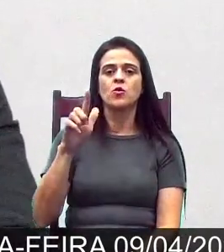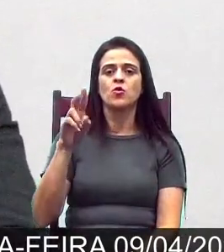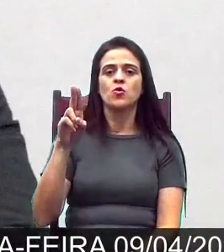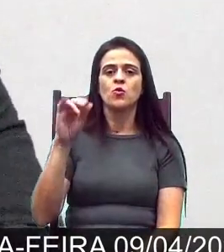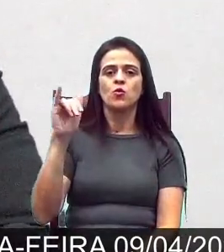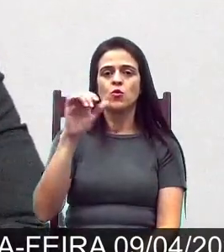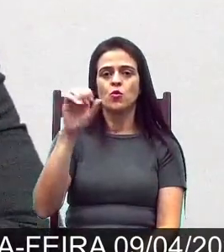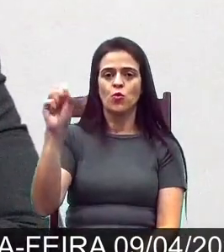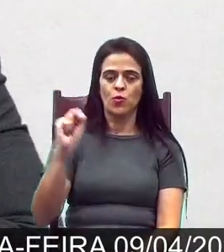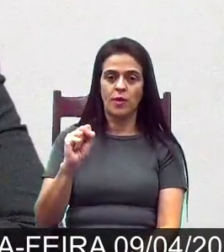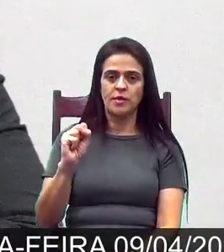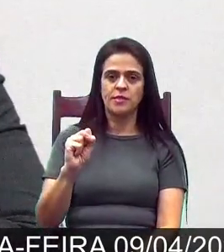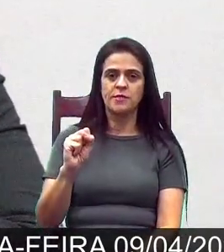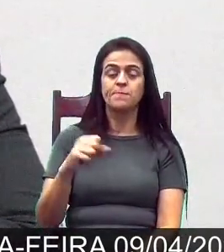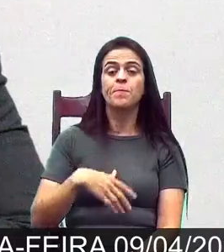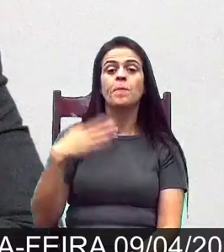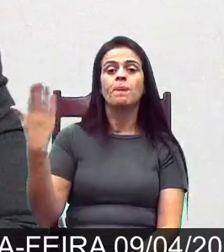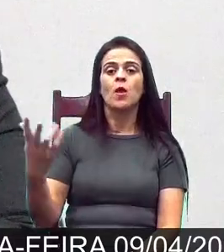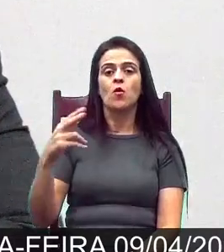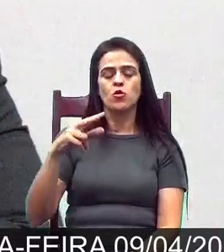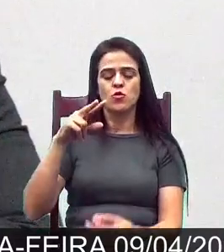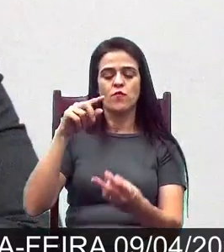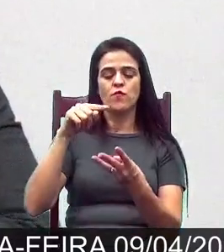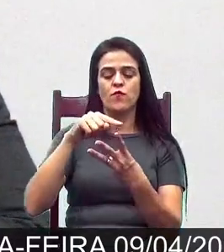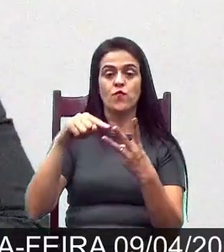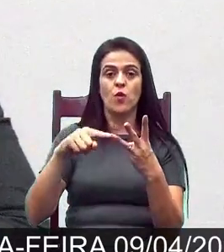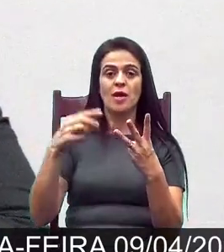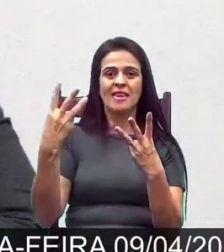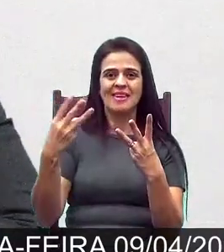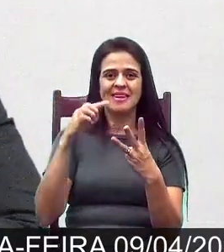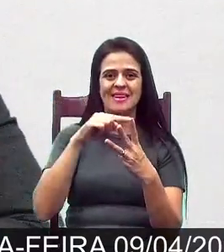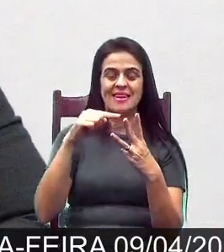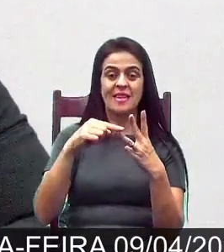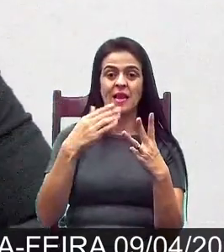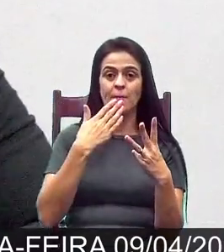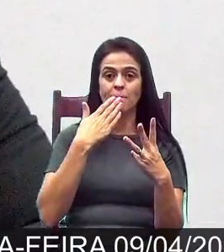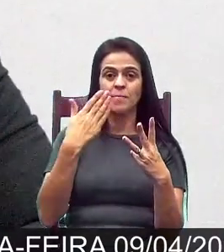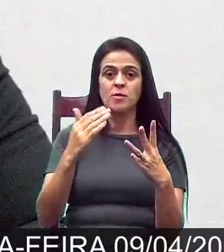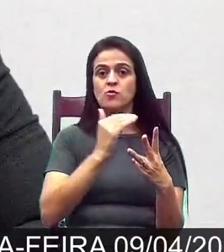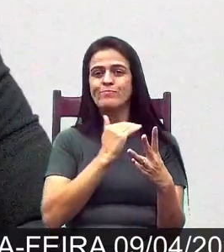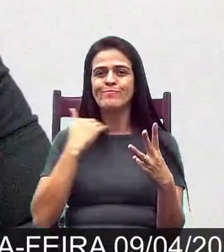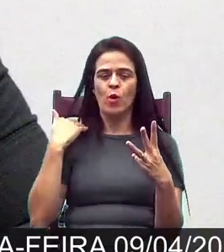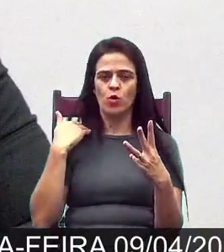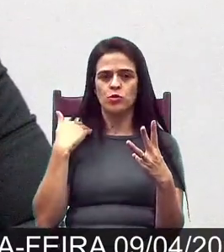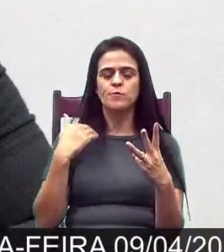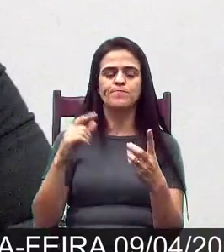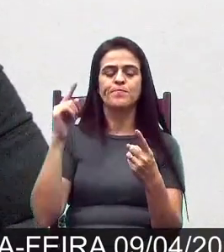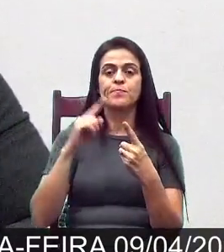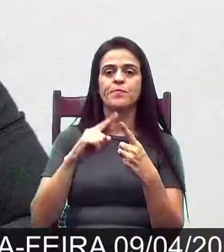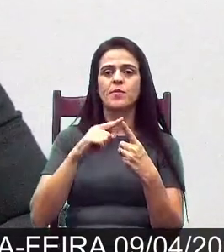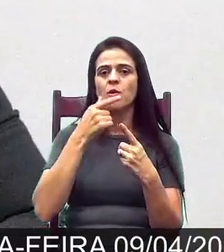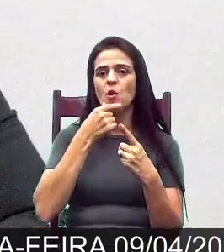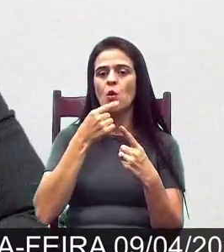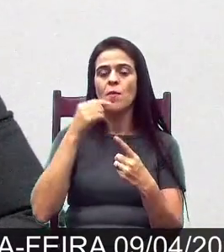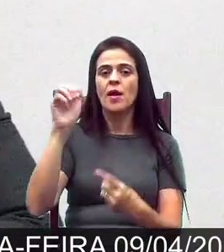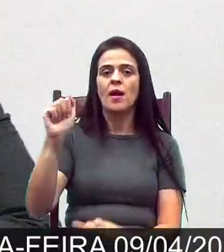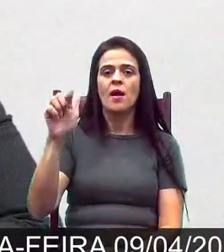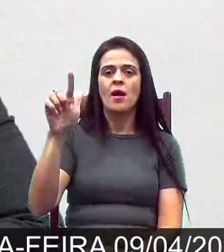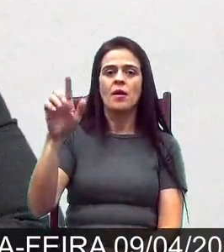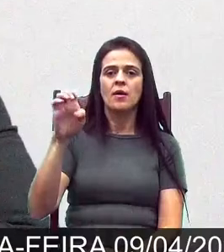tenho três moções de pesar que eu as farei verbalmente hoje. Primeira é do Alexandre